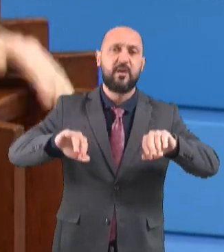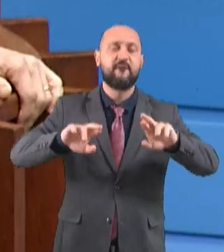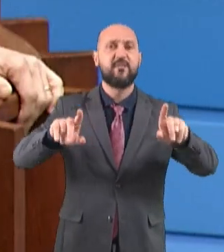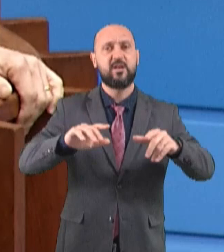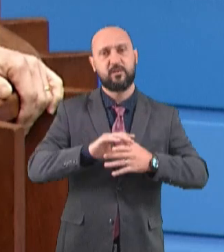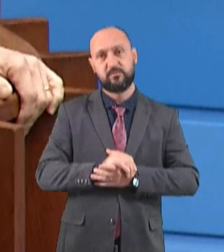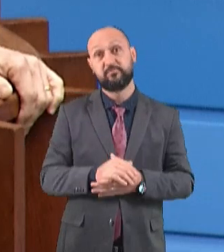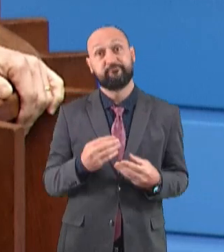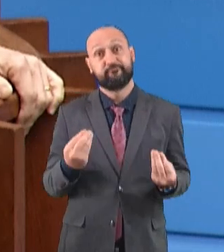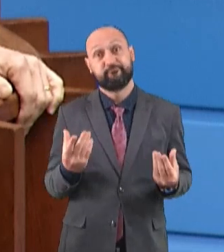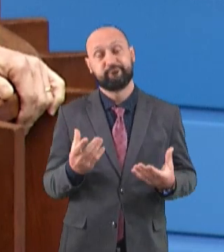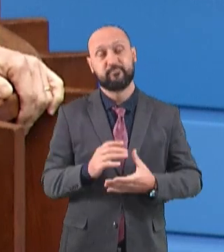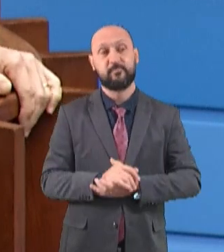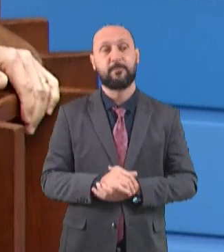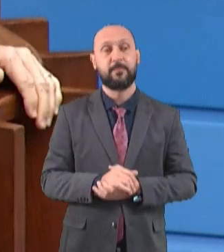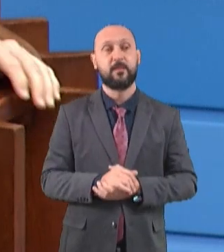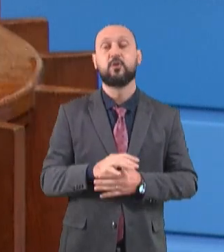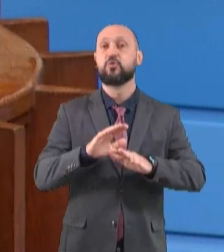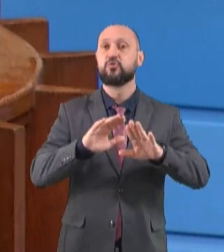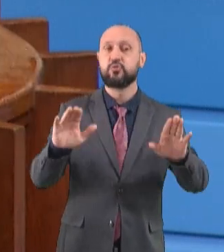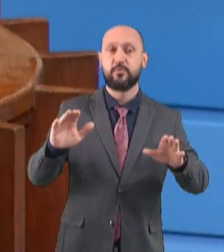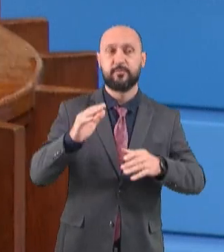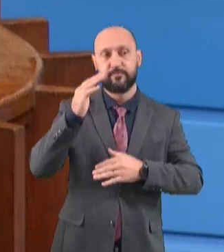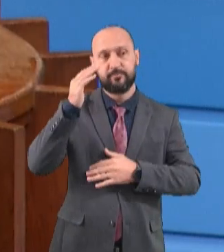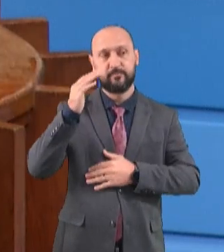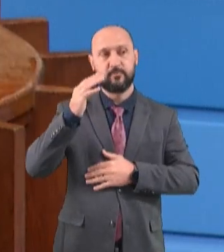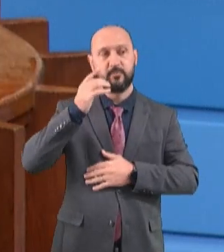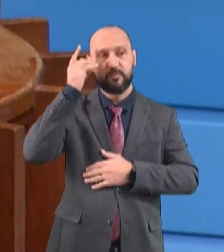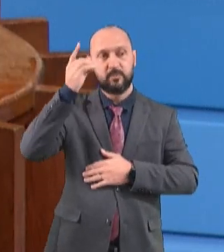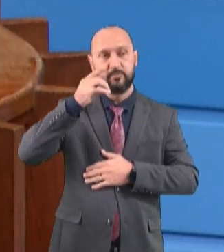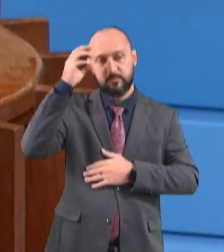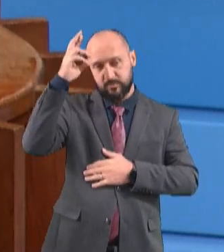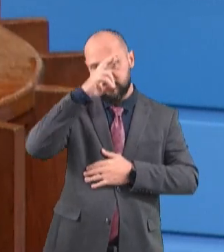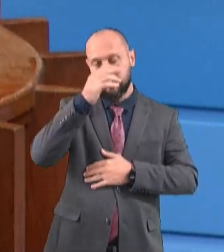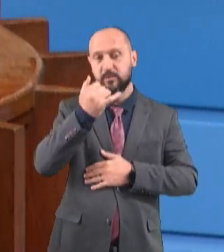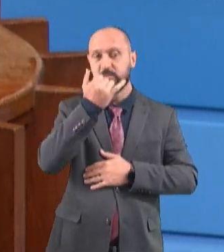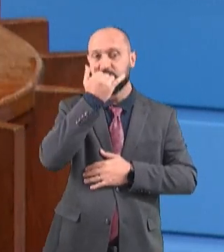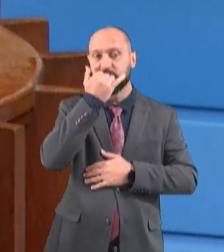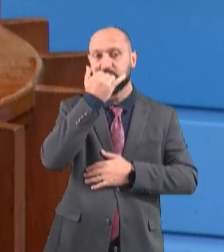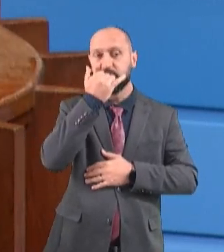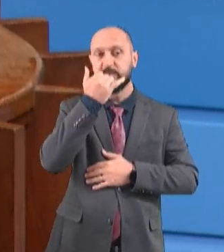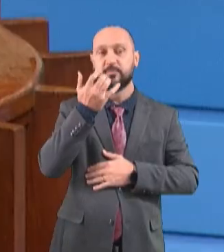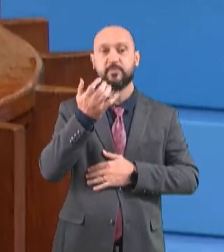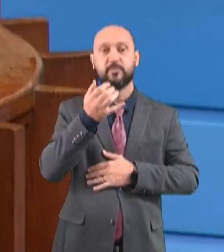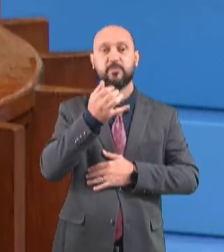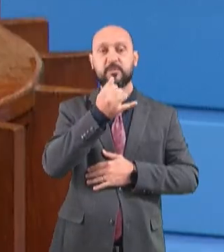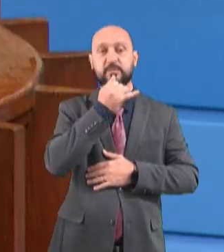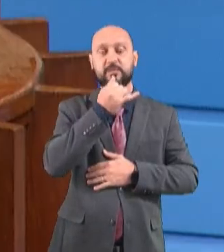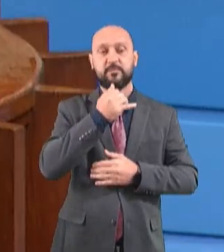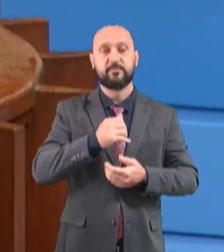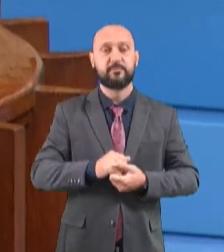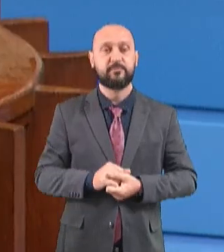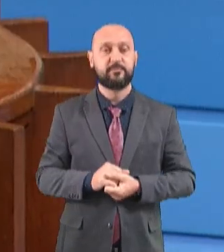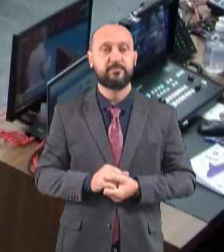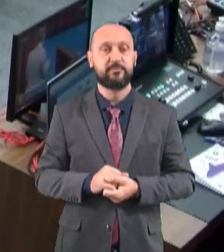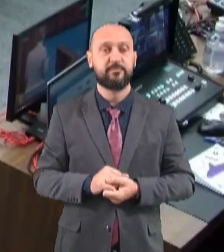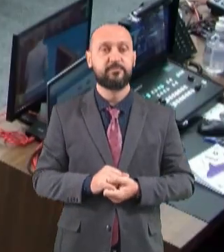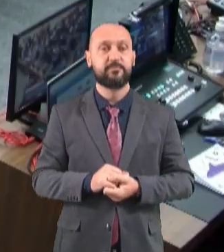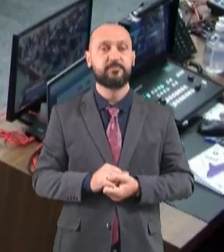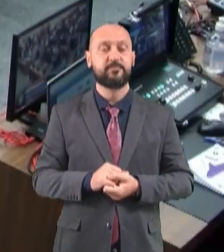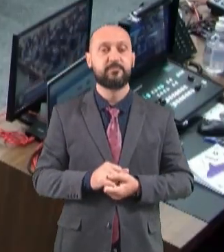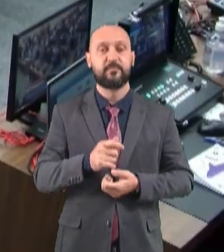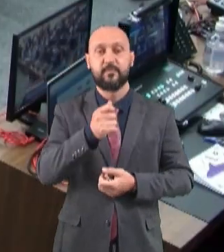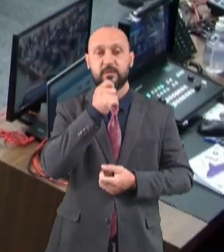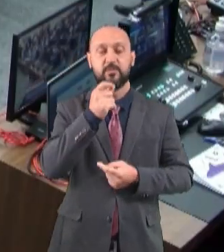desiguais de forma igual. É apenas isso. Deputado Rinaldo, desculpe o exemplo do senhor não pagar imposto.